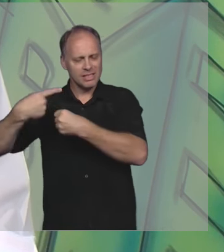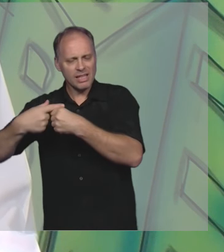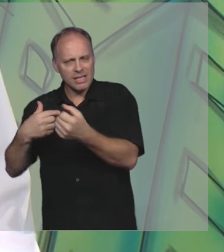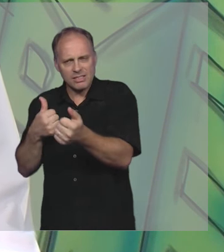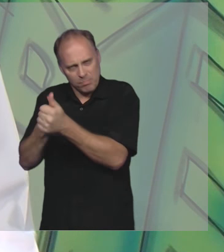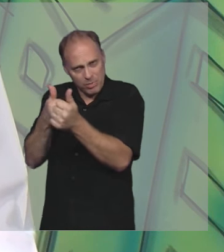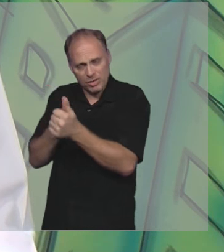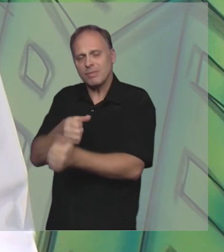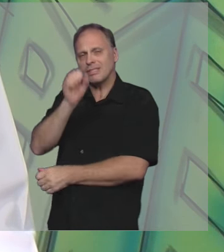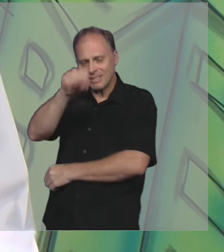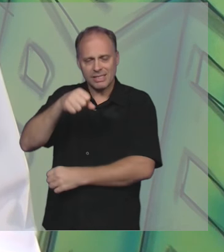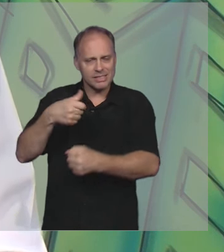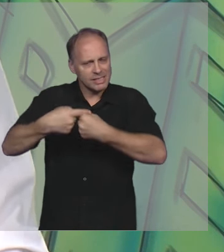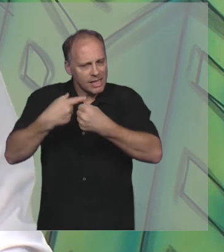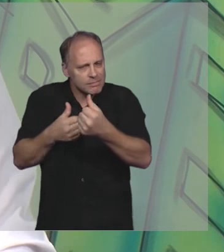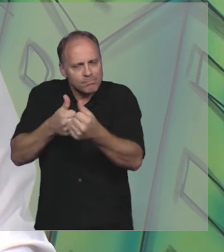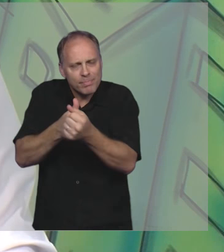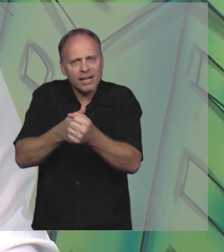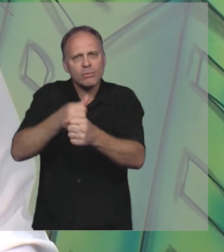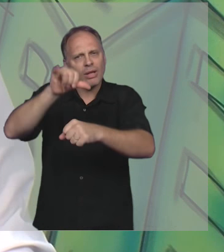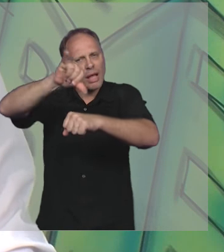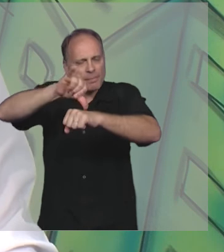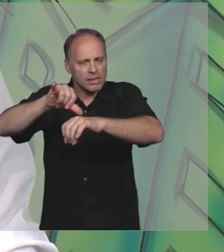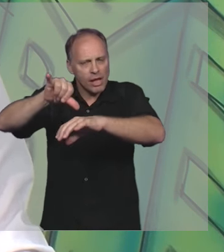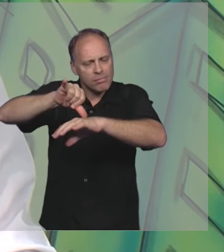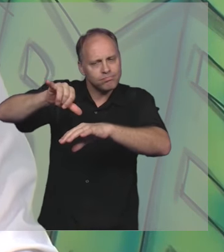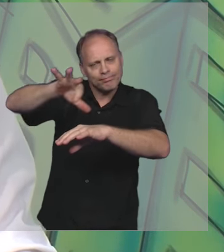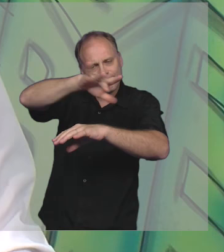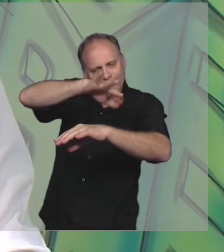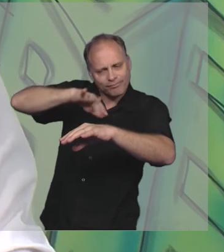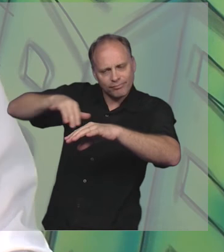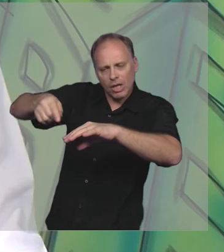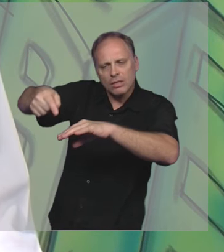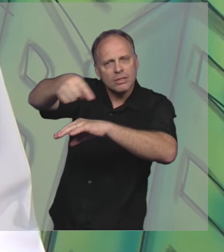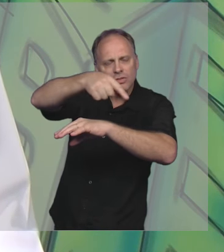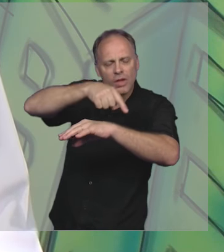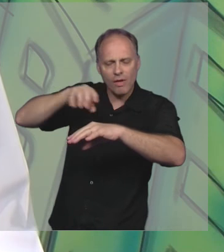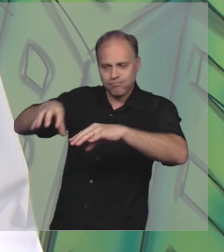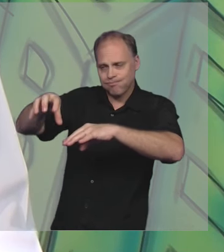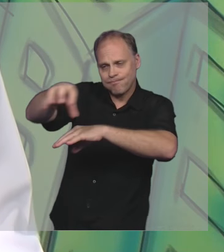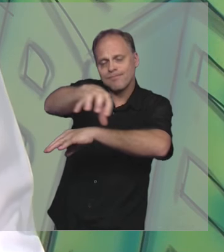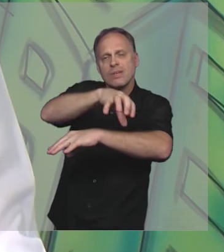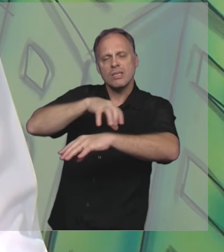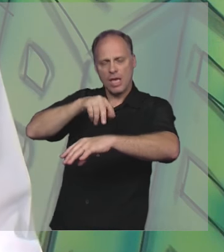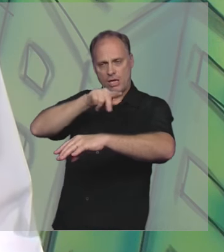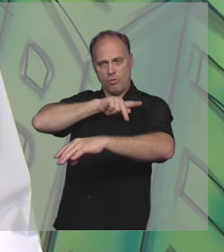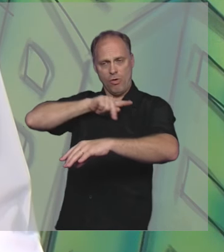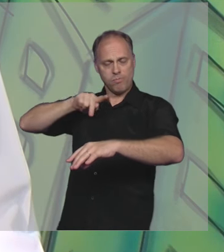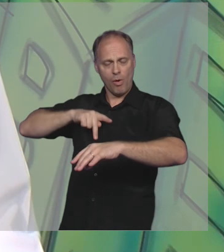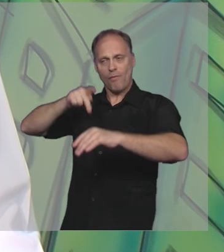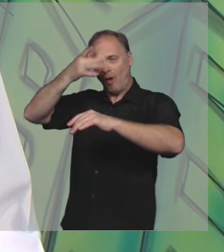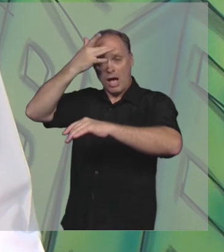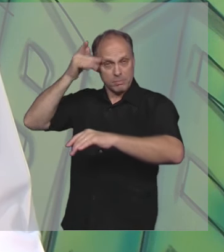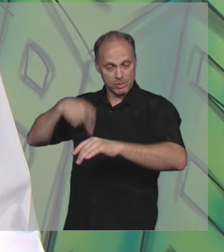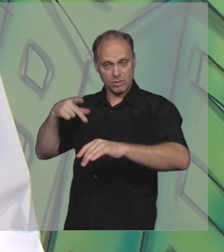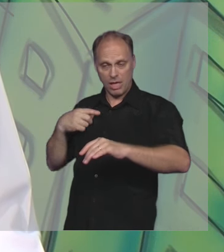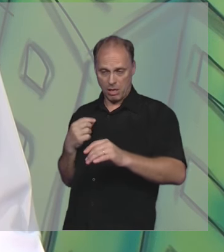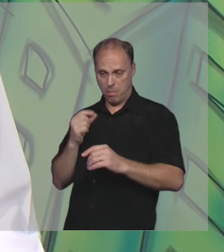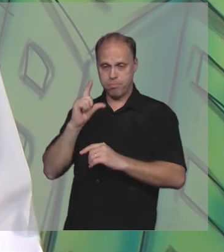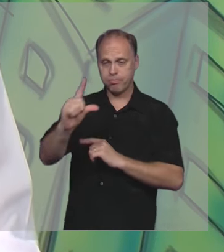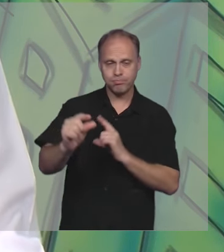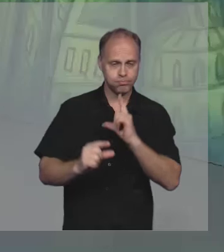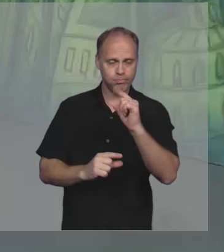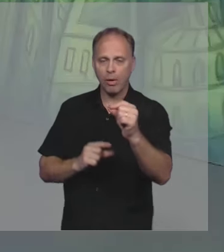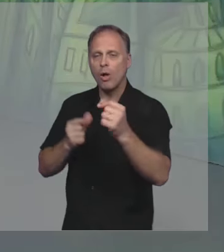assim? Isso, as cidades referências. E isso faz com que a população ou ela tenha um deslocamento ou ela tenha um prejuízo na